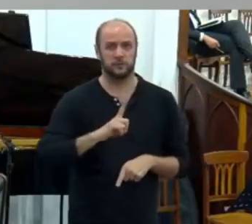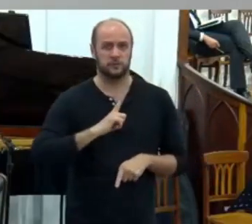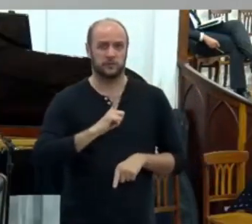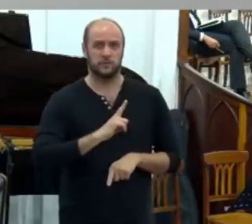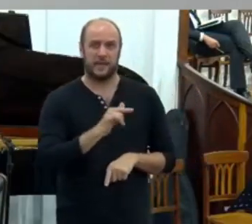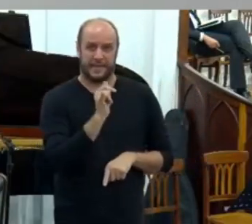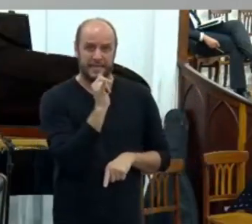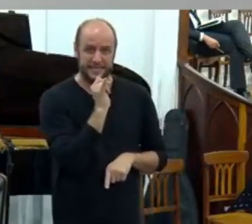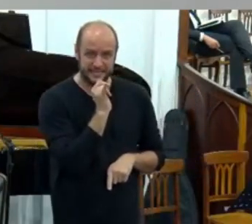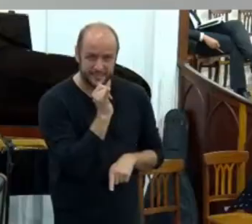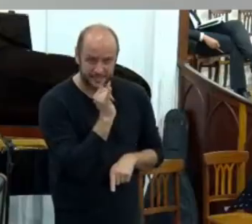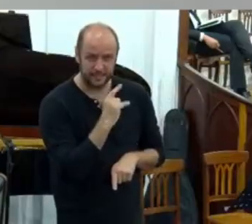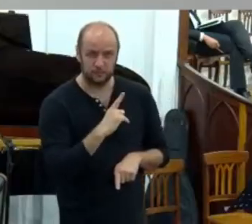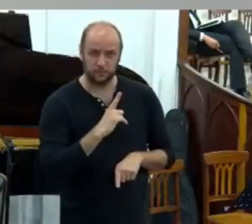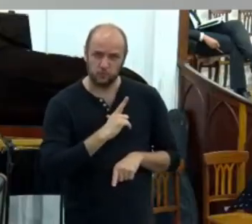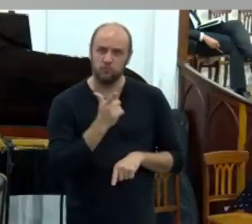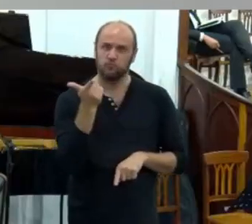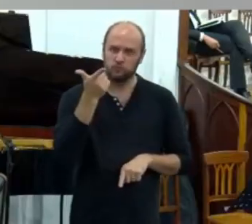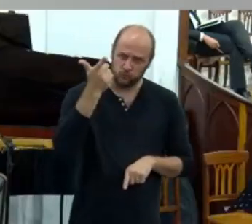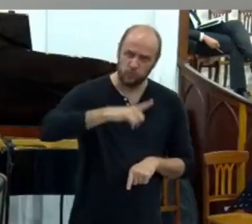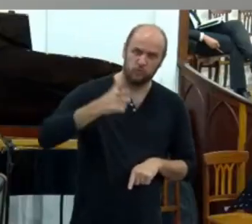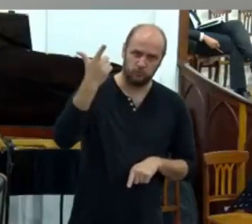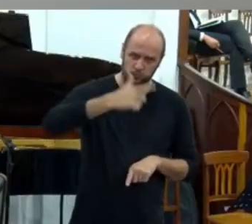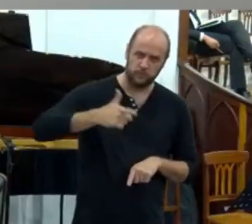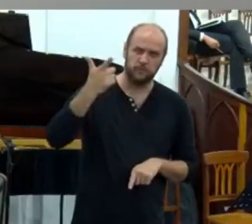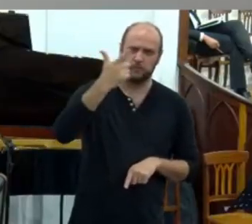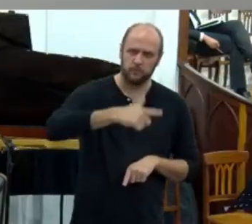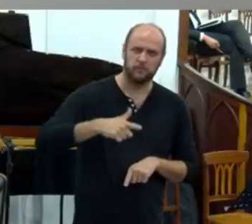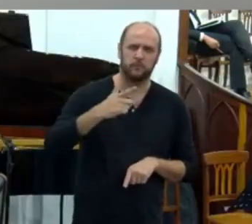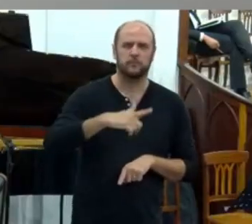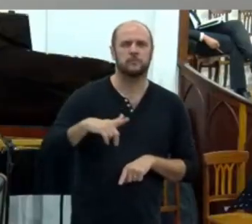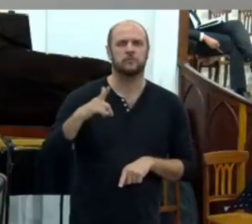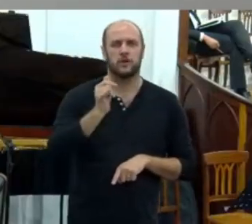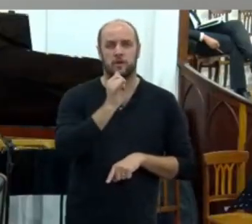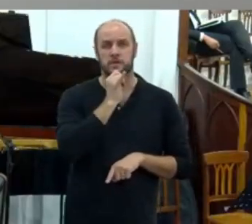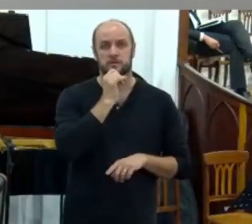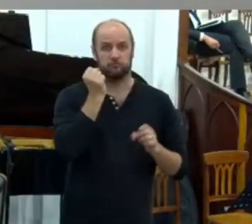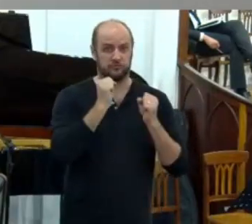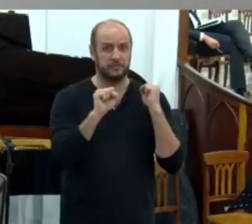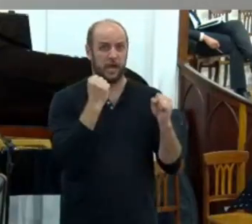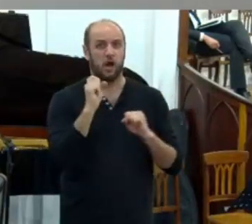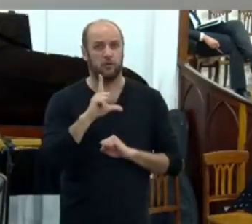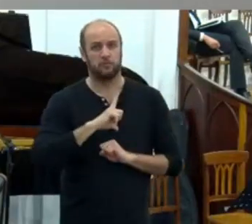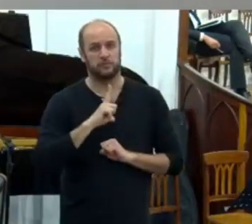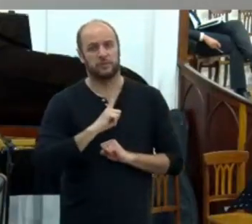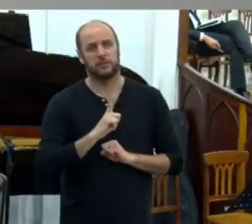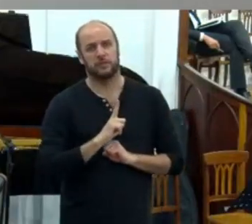como exemplo repetitivo para o salmista ou para